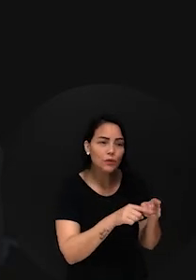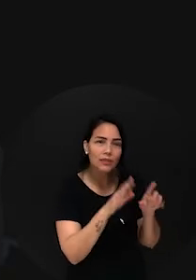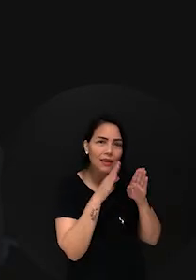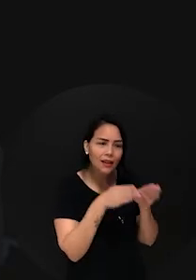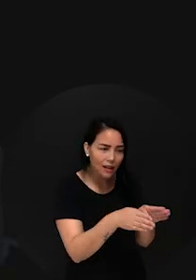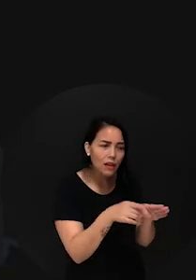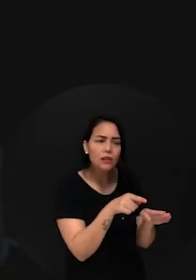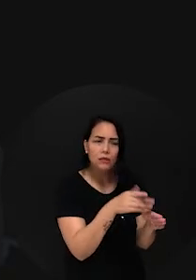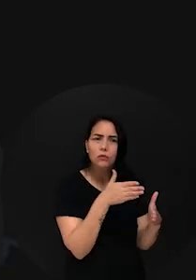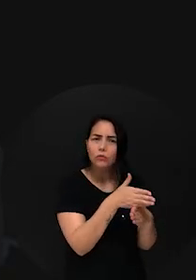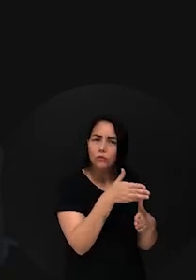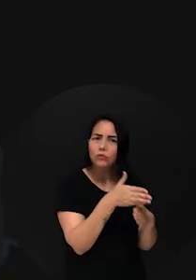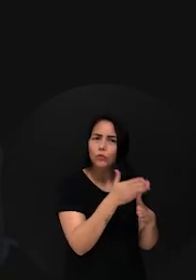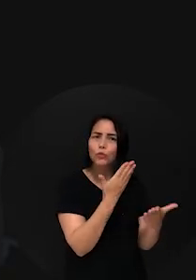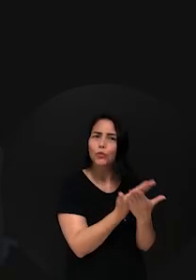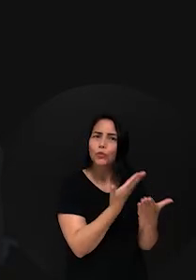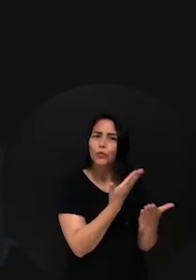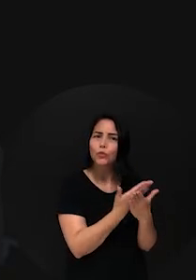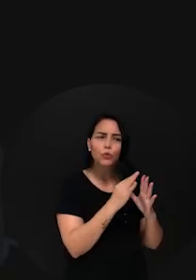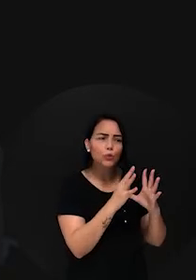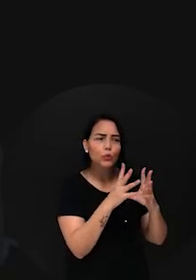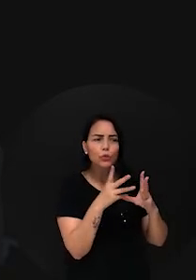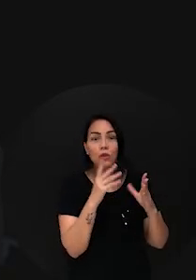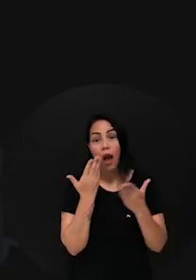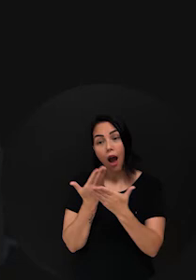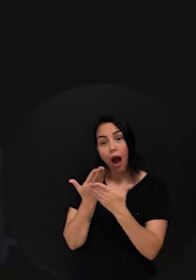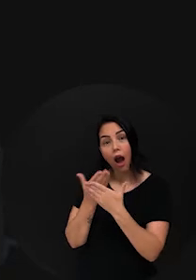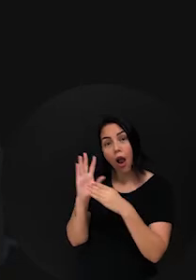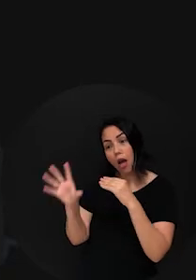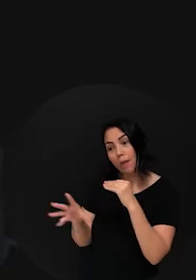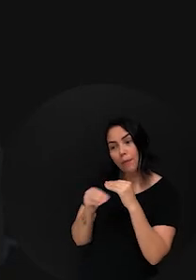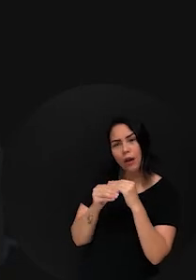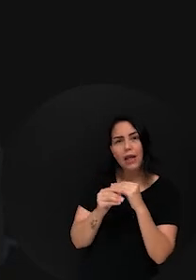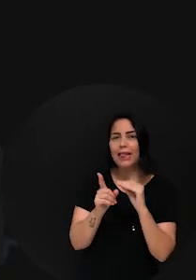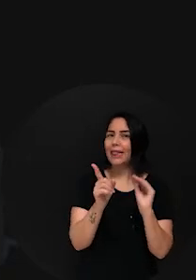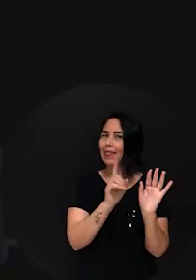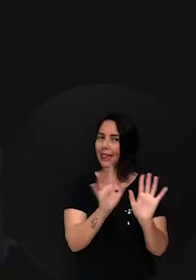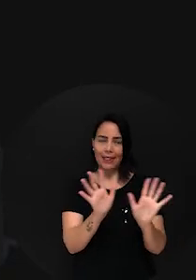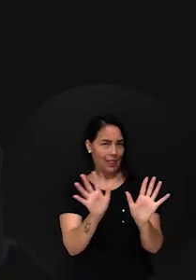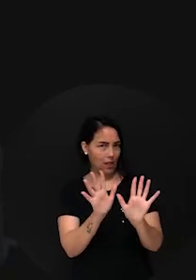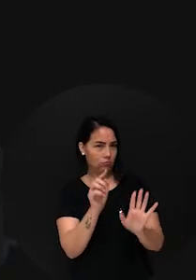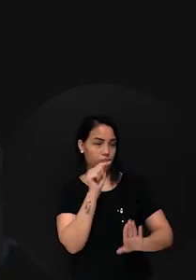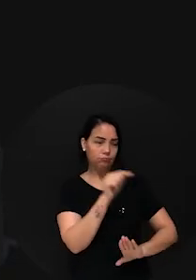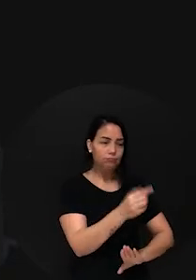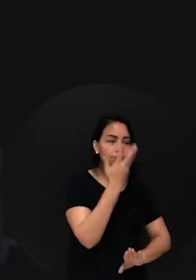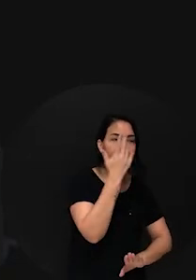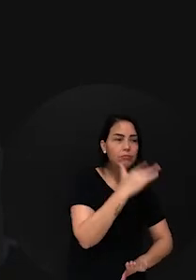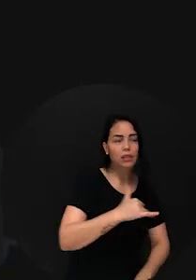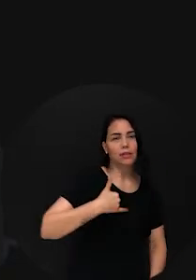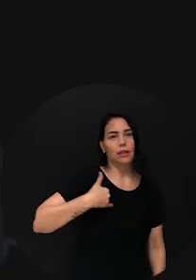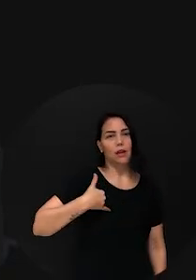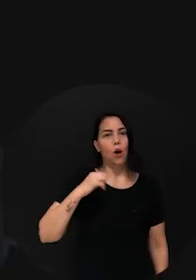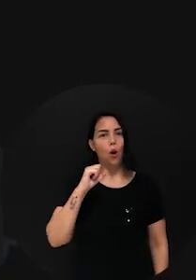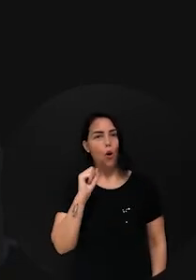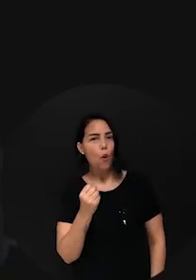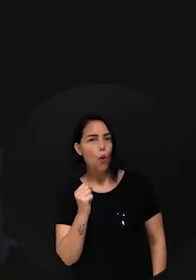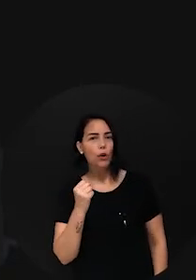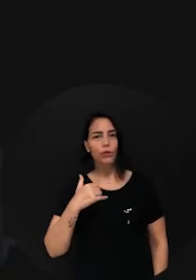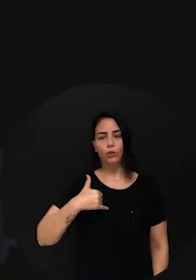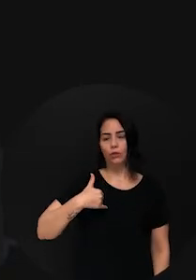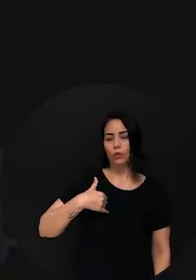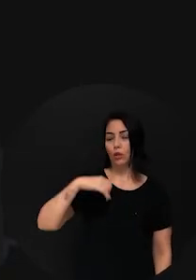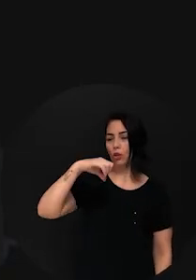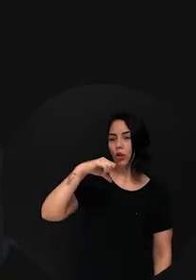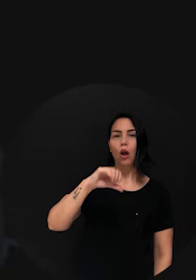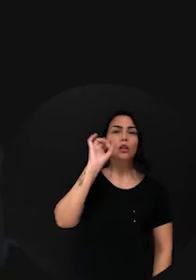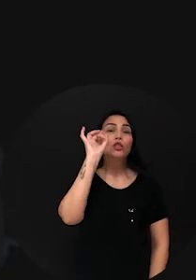de todas as aulas complementares? Não. As crianças de musicalização, de 8 e 9 anos, fazem apenas a